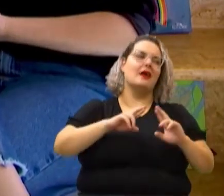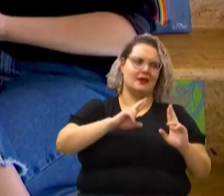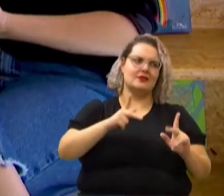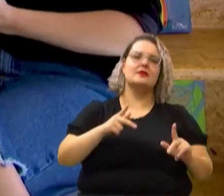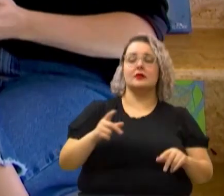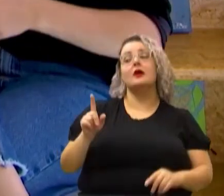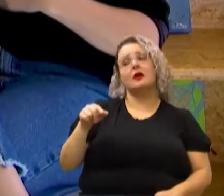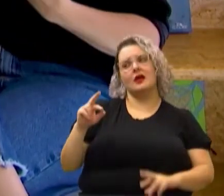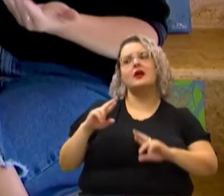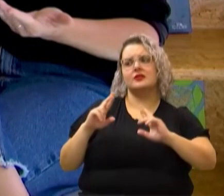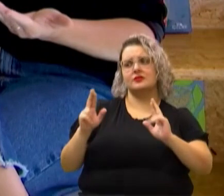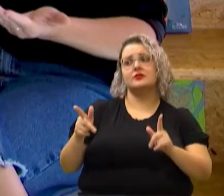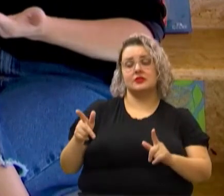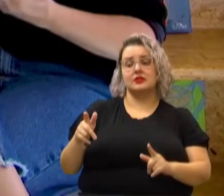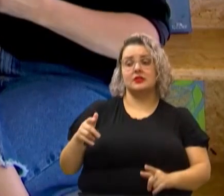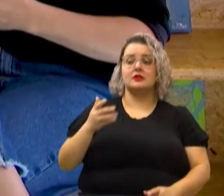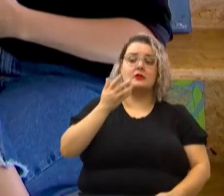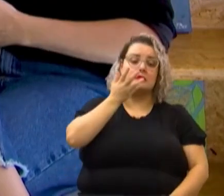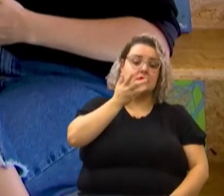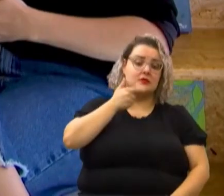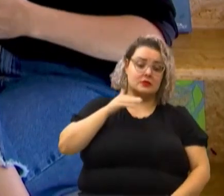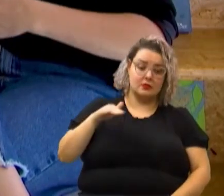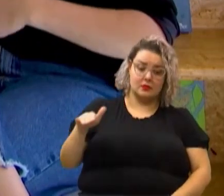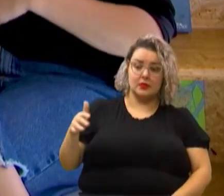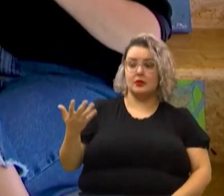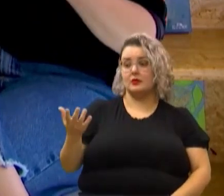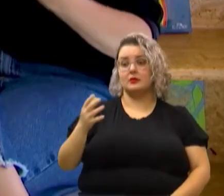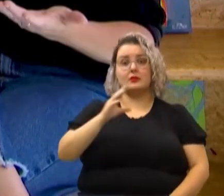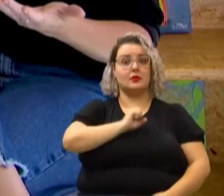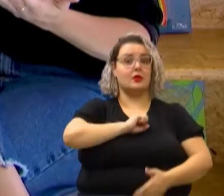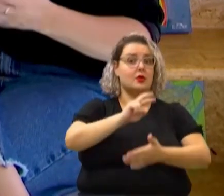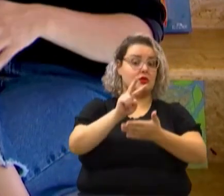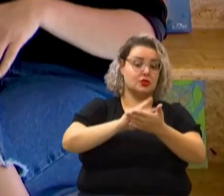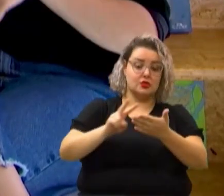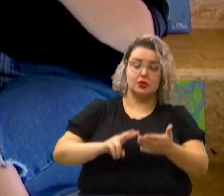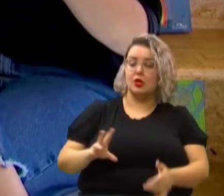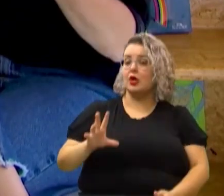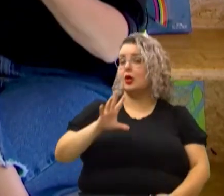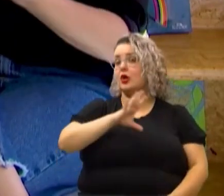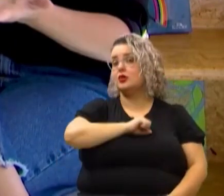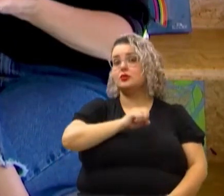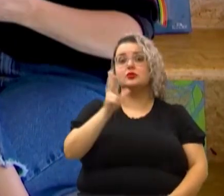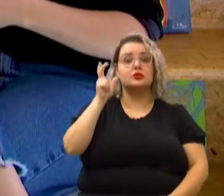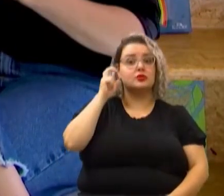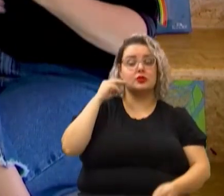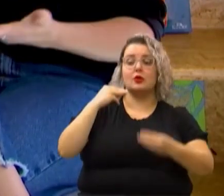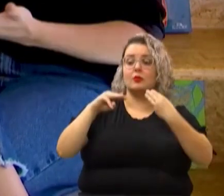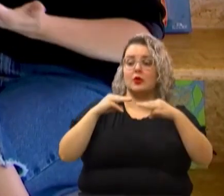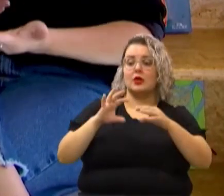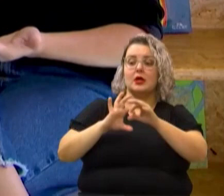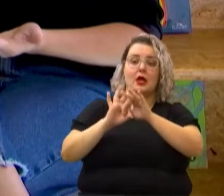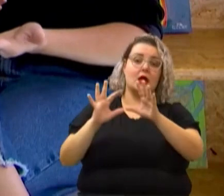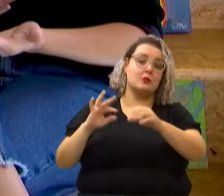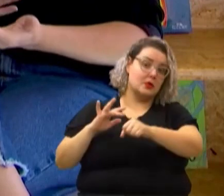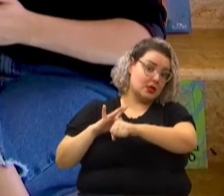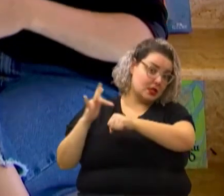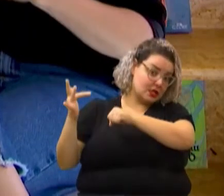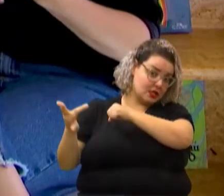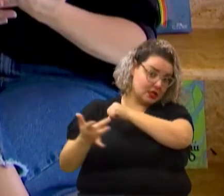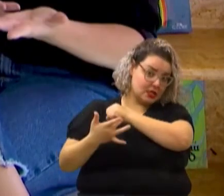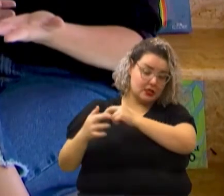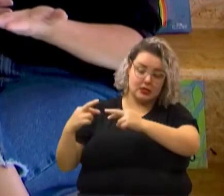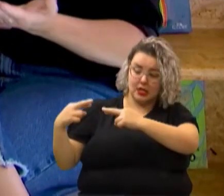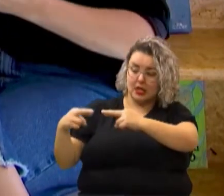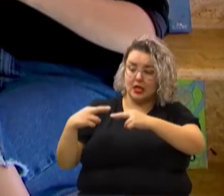é bem diferente então muitas vezes é uma criança que gosta de ler uma criança que gosta de ouvir música A liberdade dela na rede